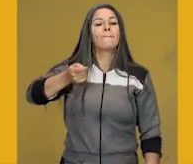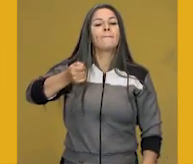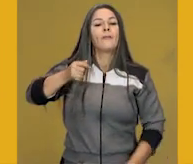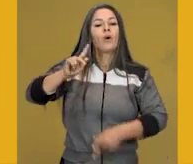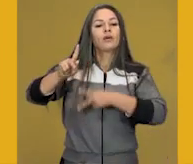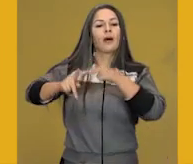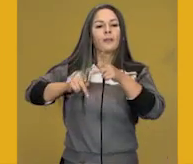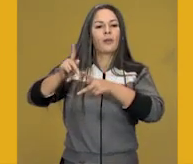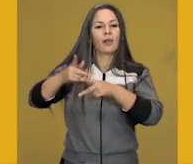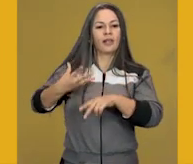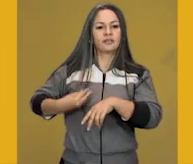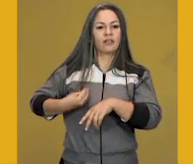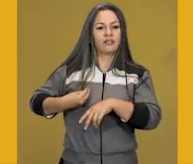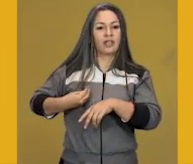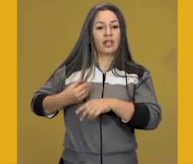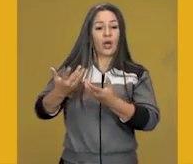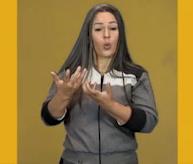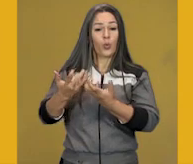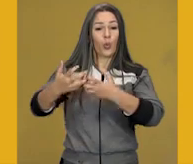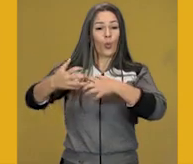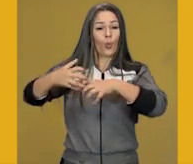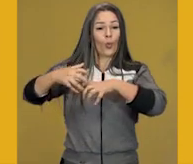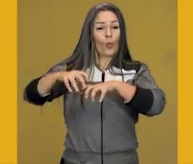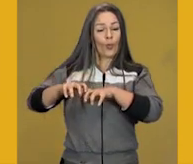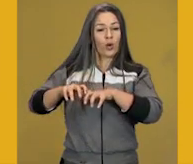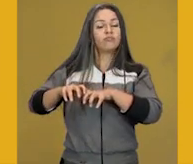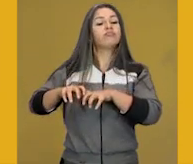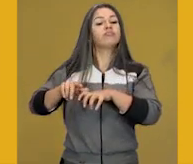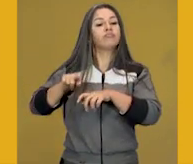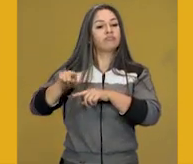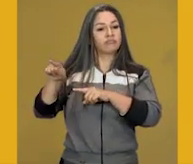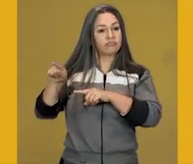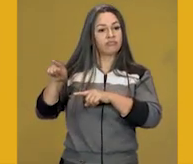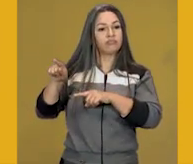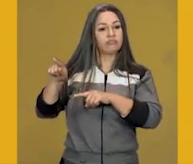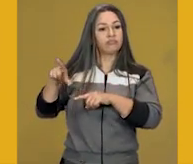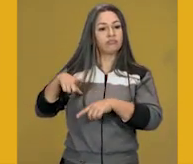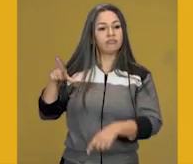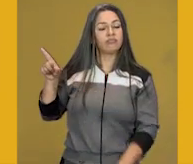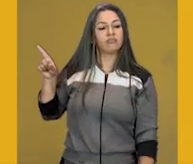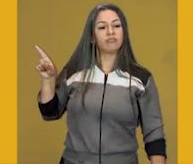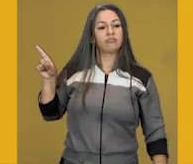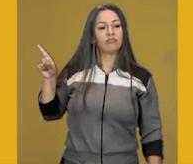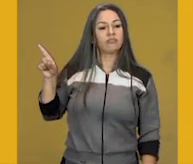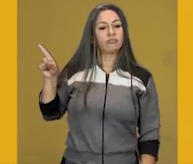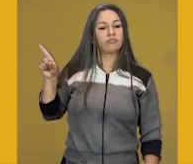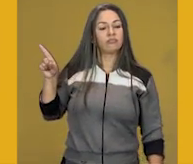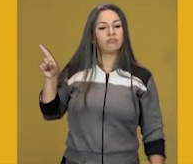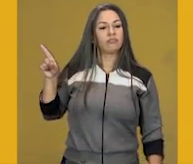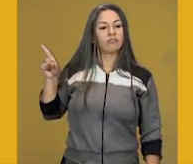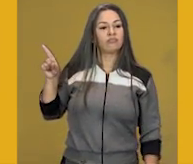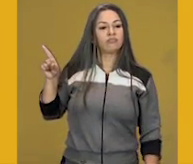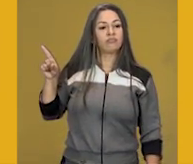da China, área de deserto e de montanhas. É exatamente aqui onde fica o